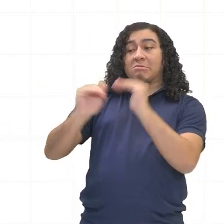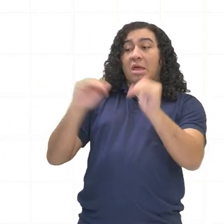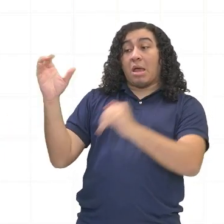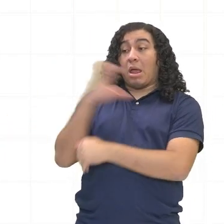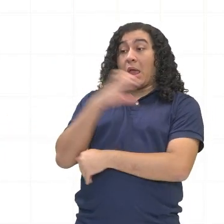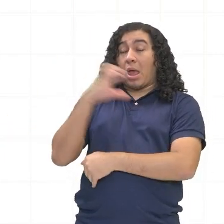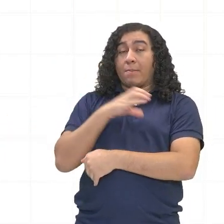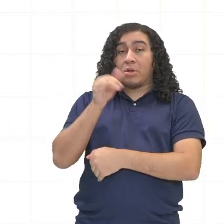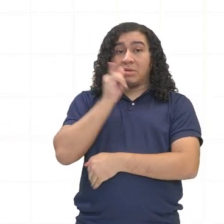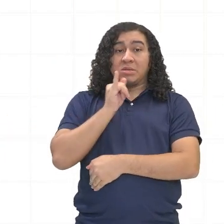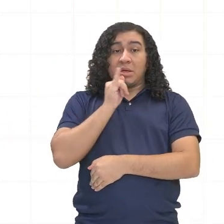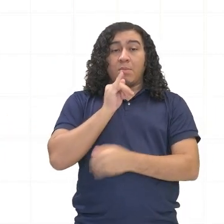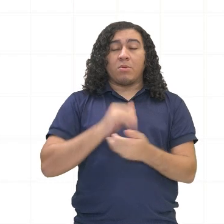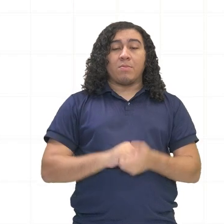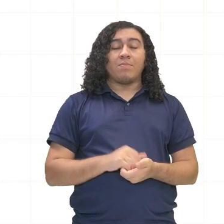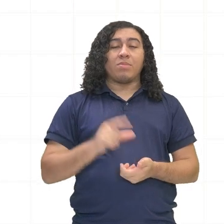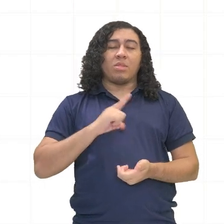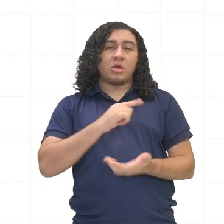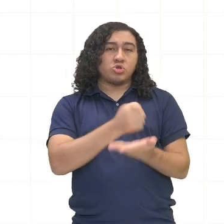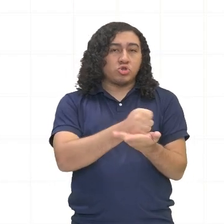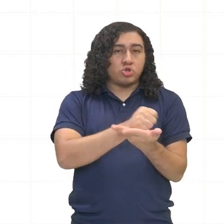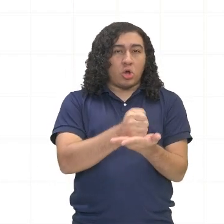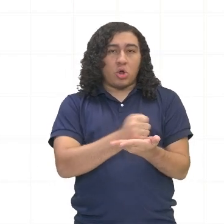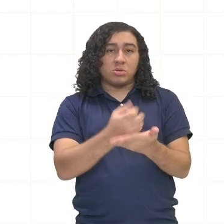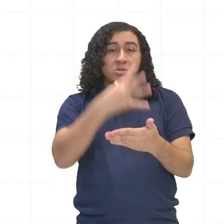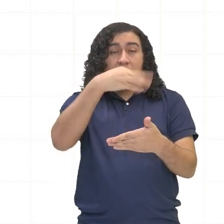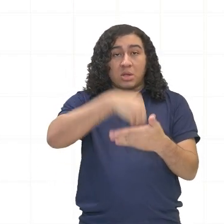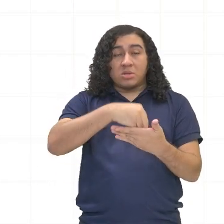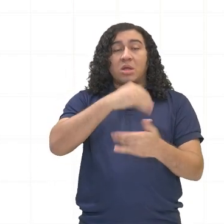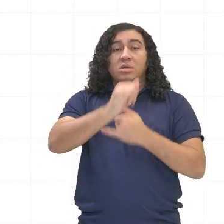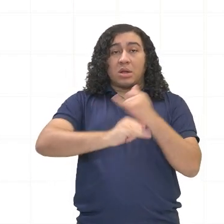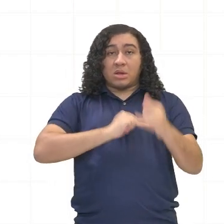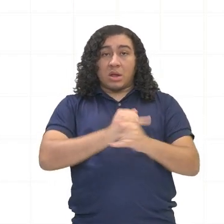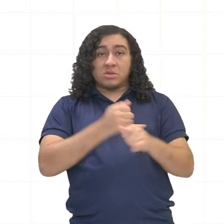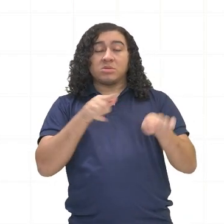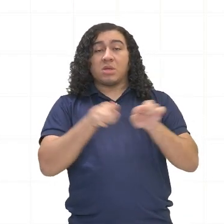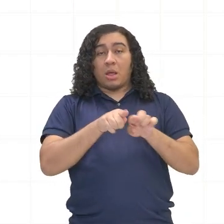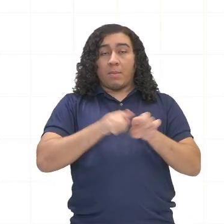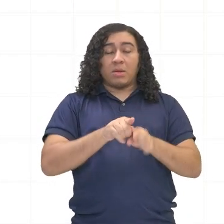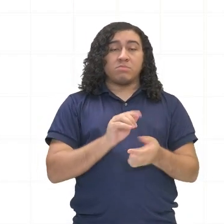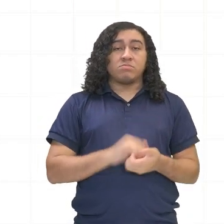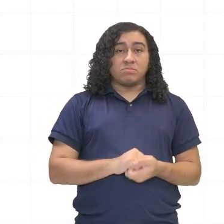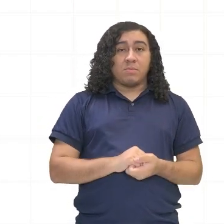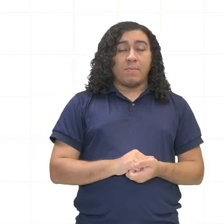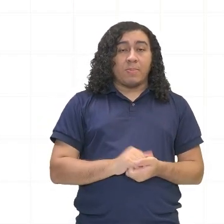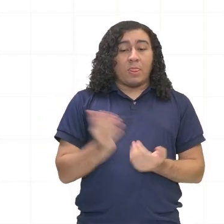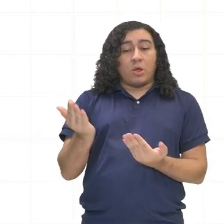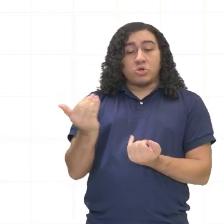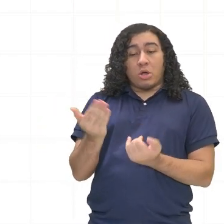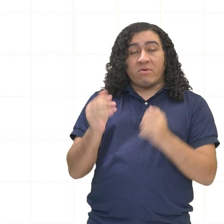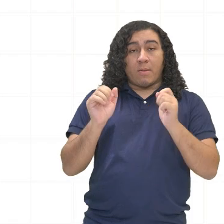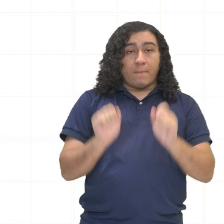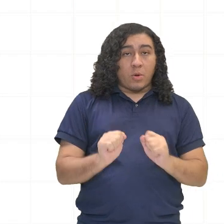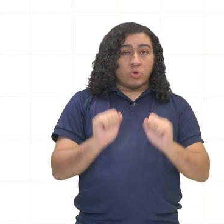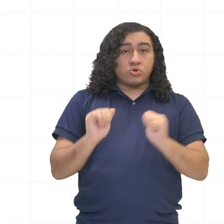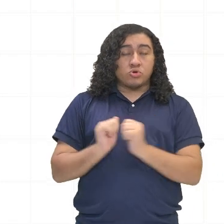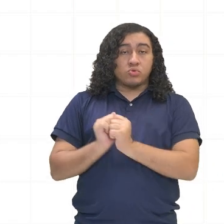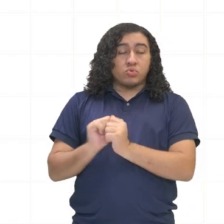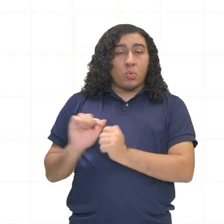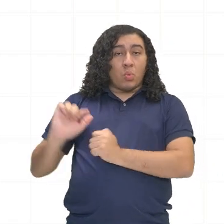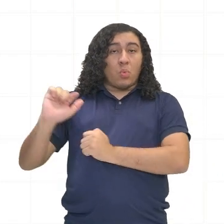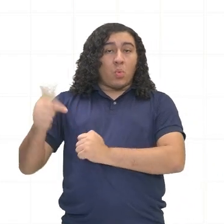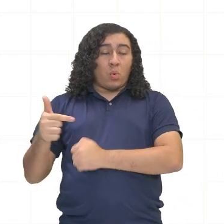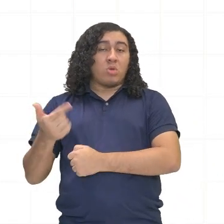temos aí os jogos de internet. Adolescentes podem brincar online com outros adolescentes que moram em